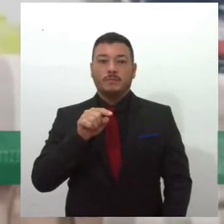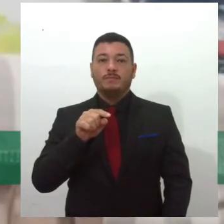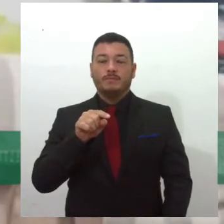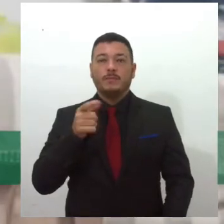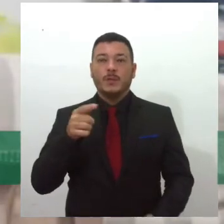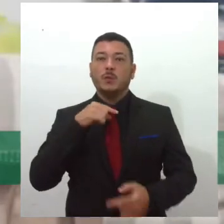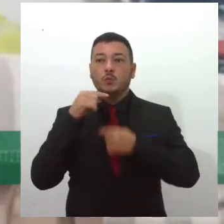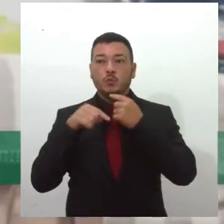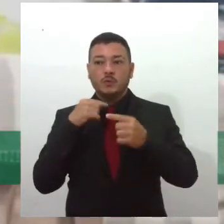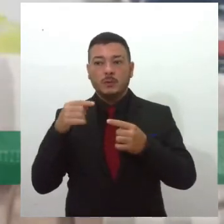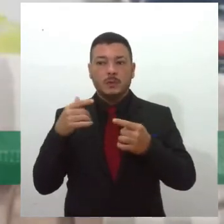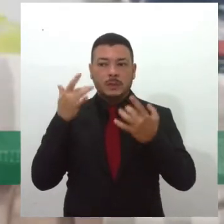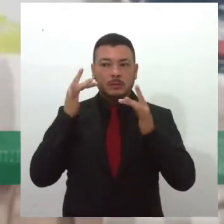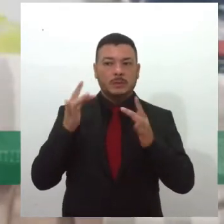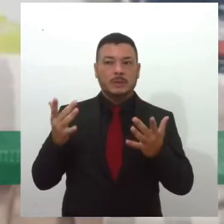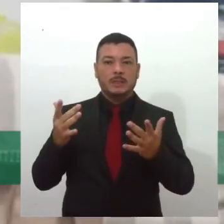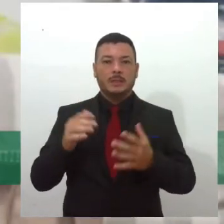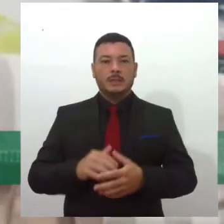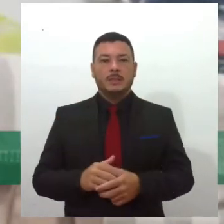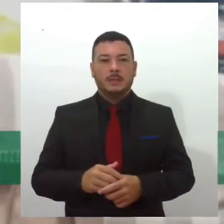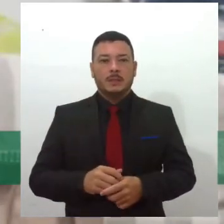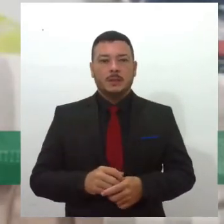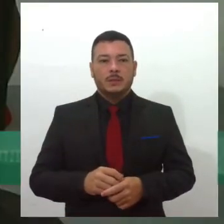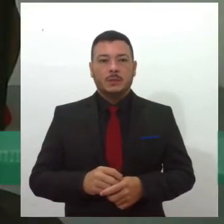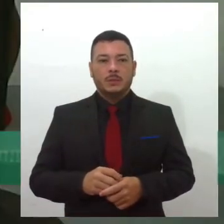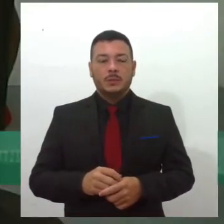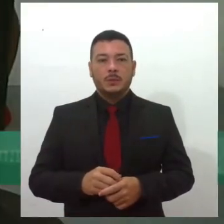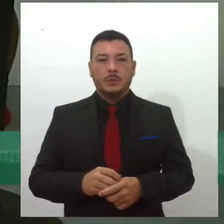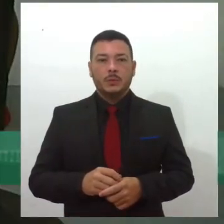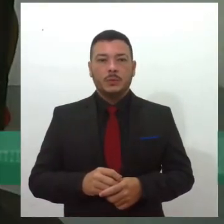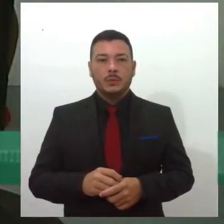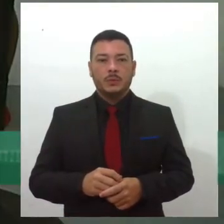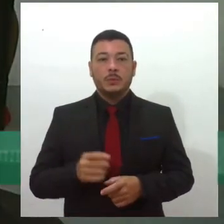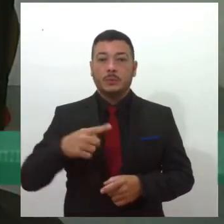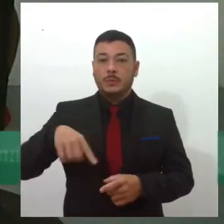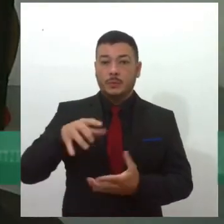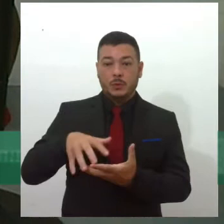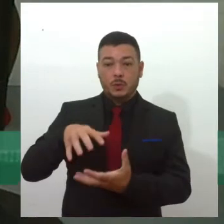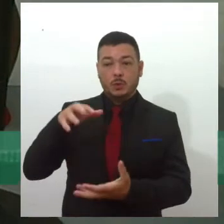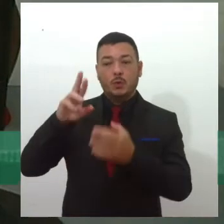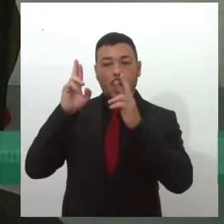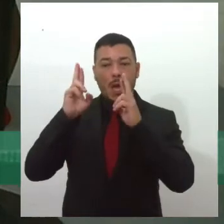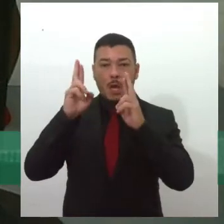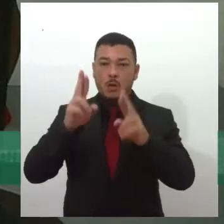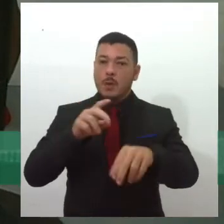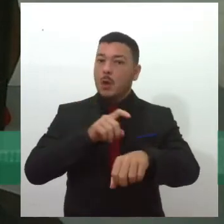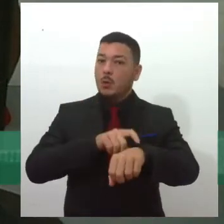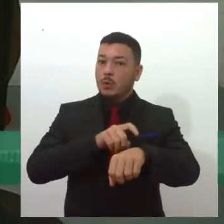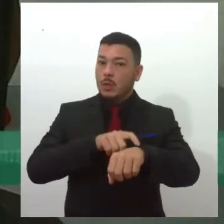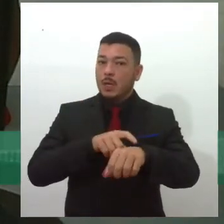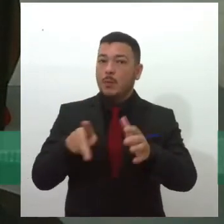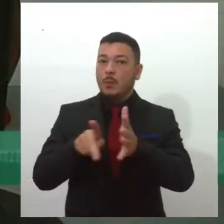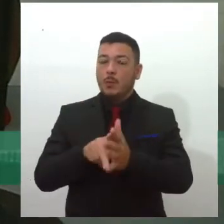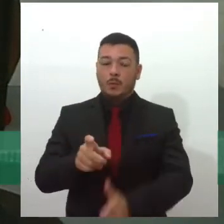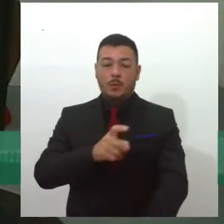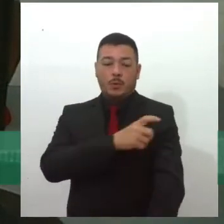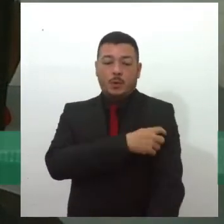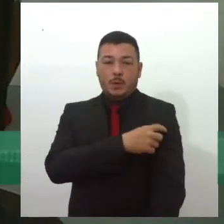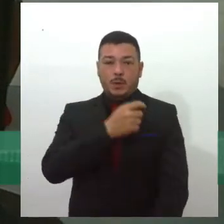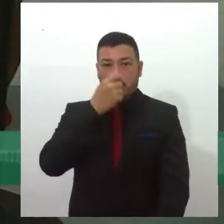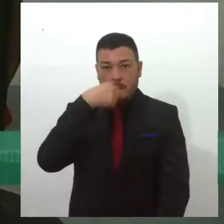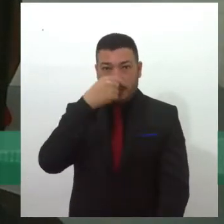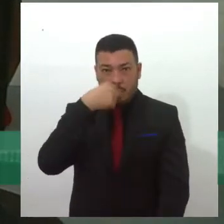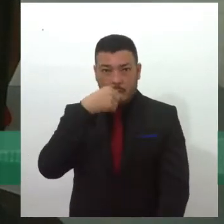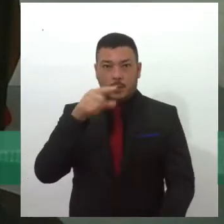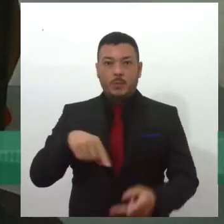pequenos da vacinação. Que os idosos respeitem aí o prazo limite da vacinação da gripe, da